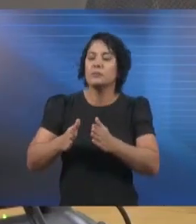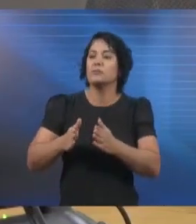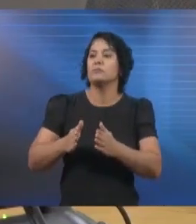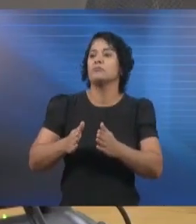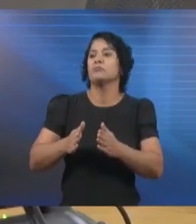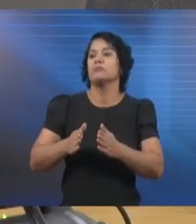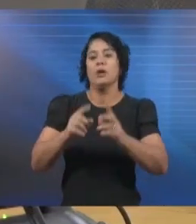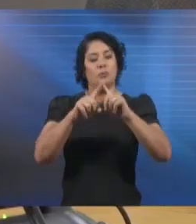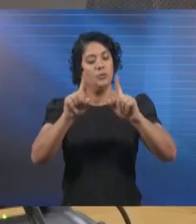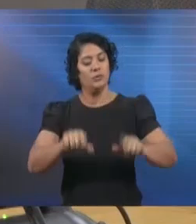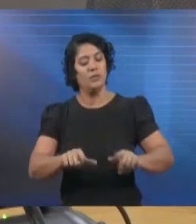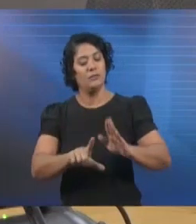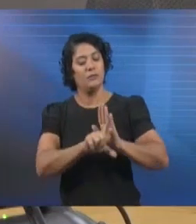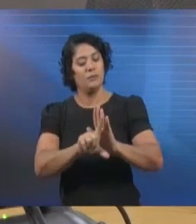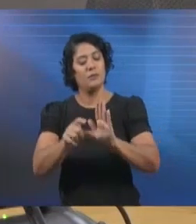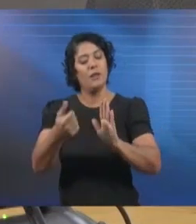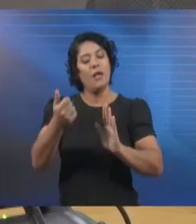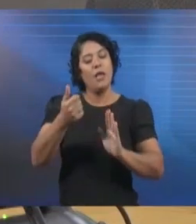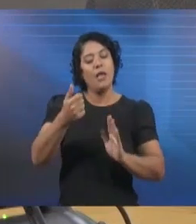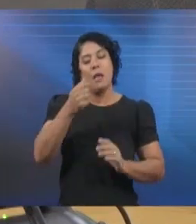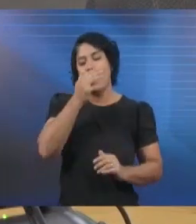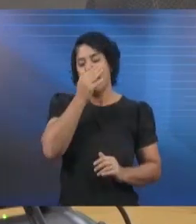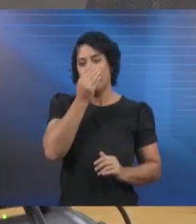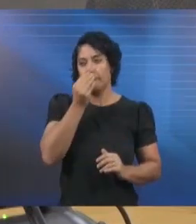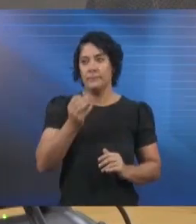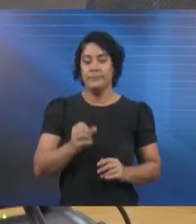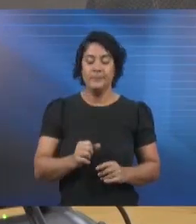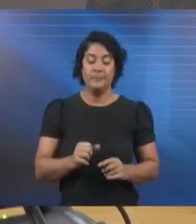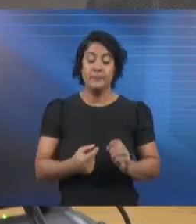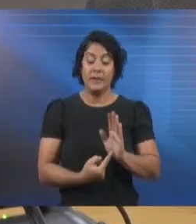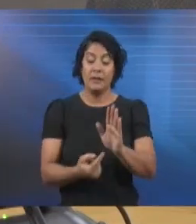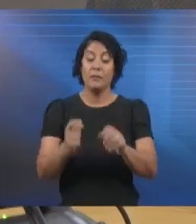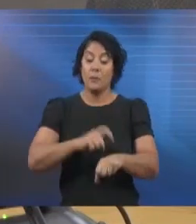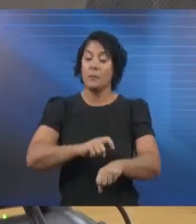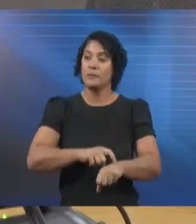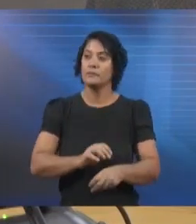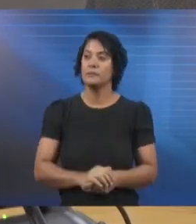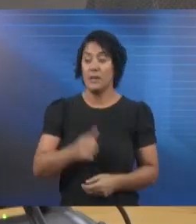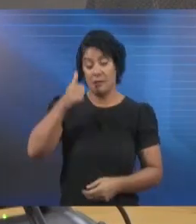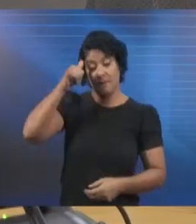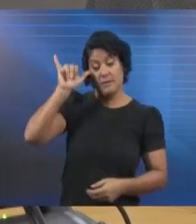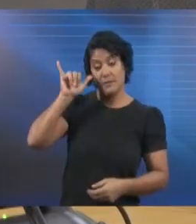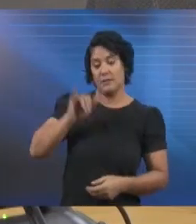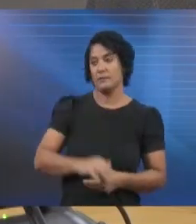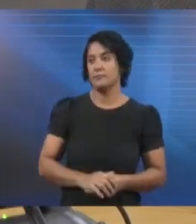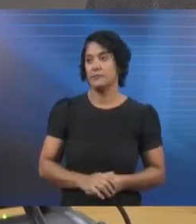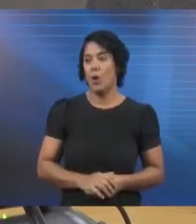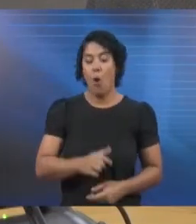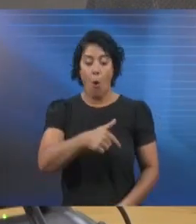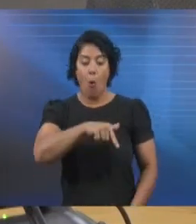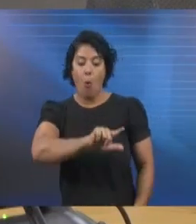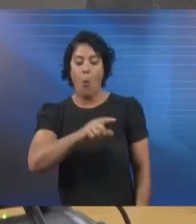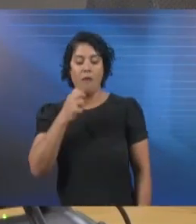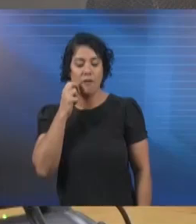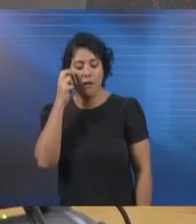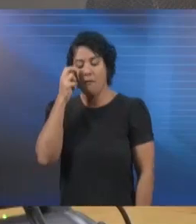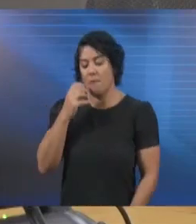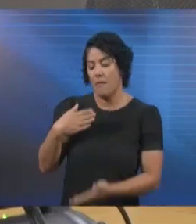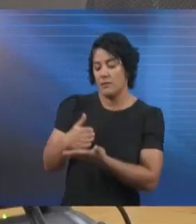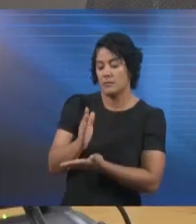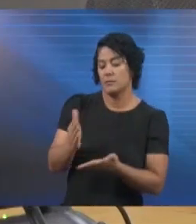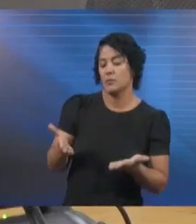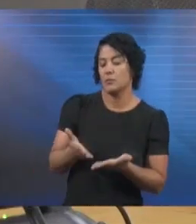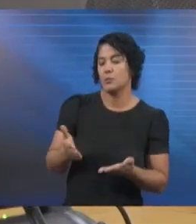este o projeto que é presente neste momento para evitar daqui para frente que passemos outra vergonha como a que estamos passando